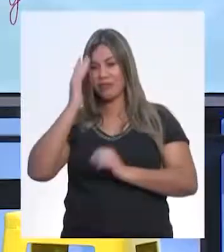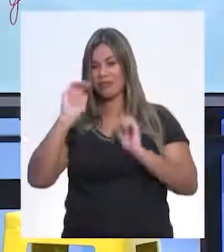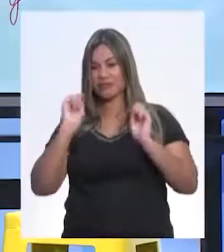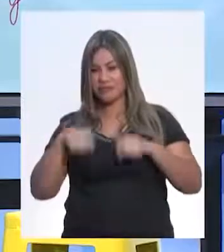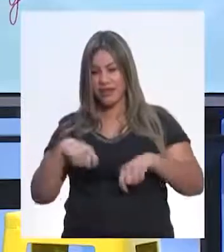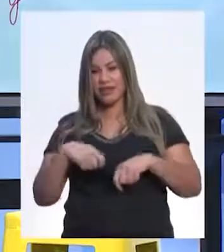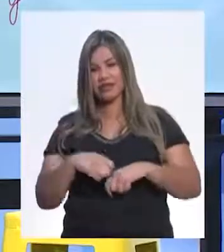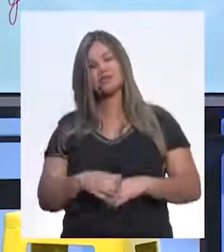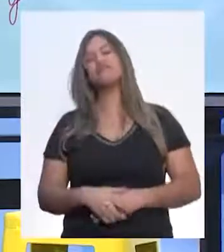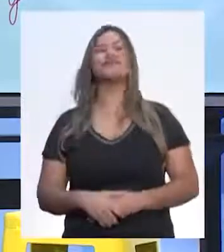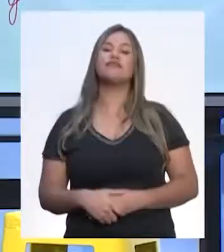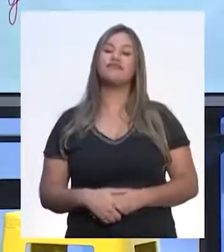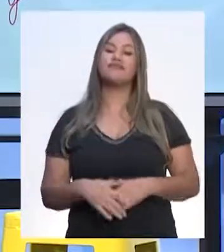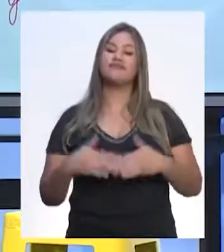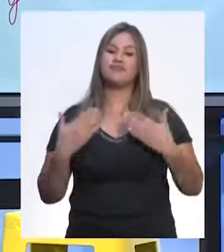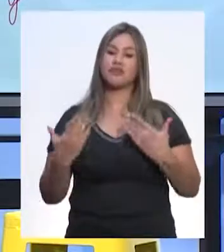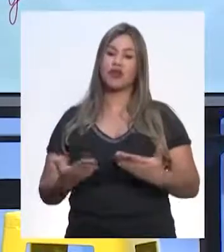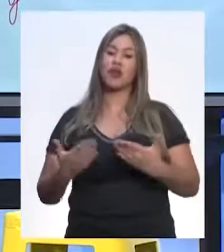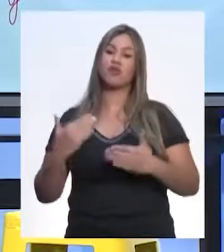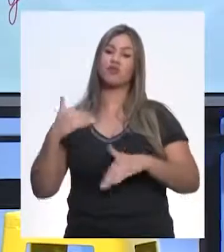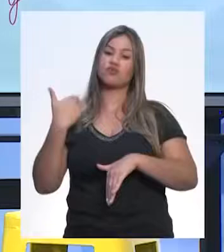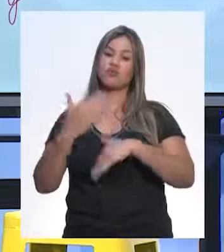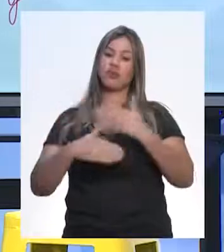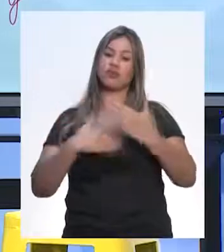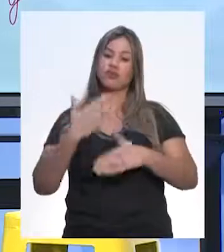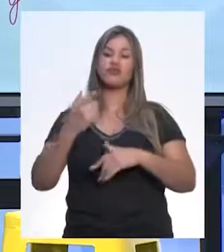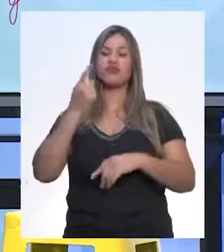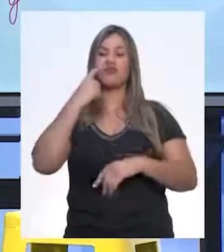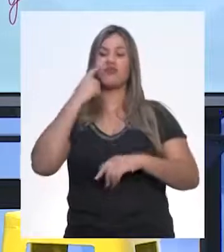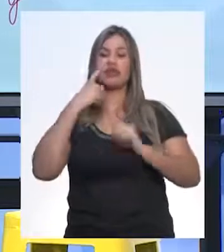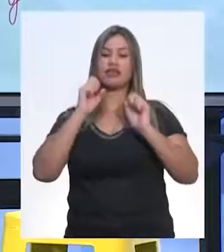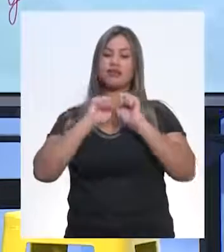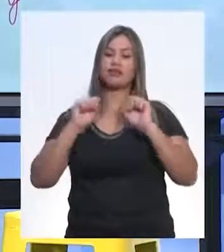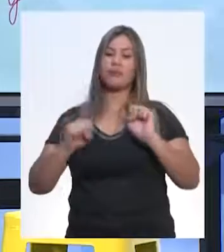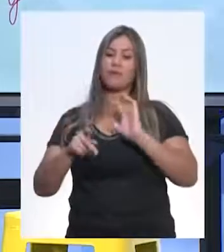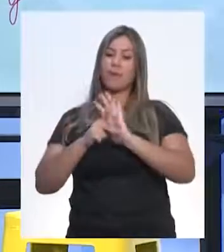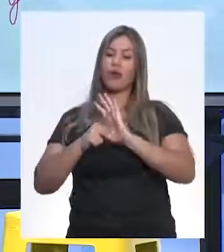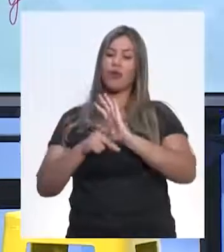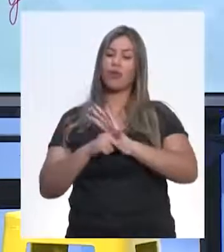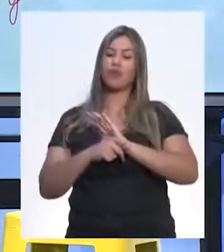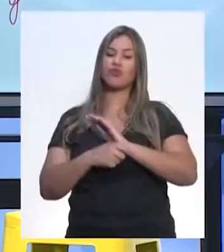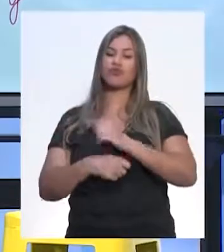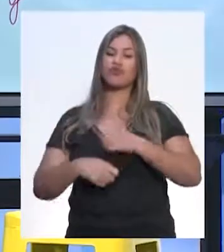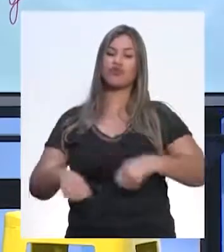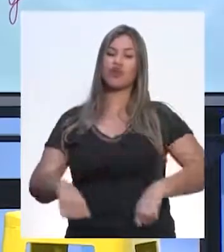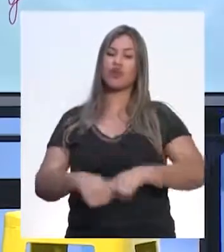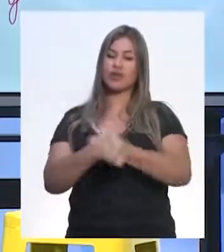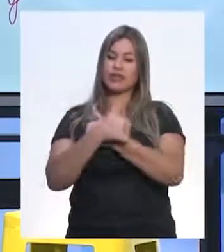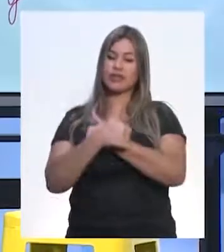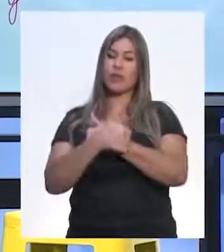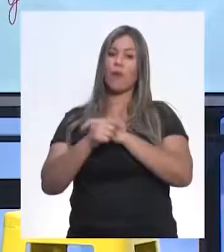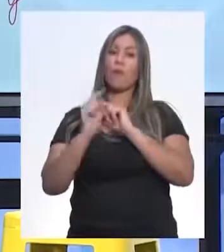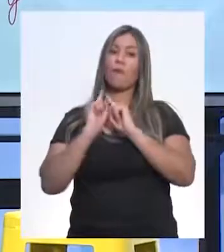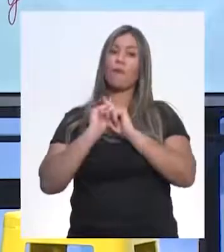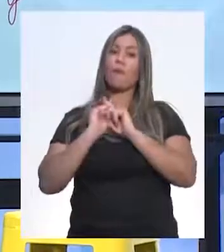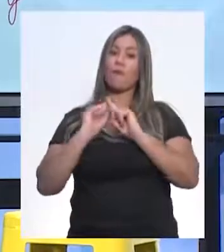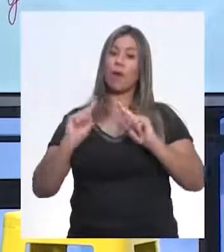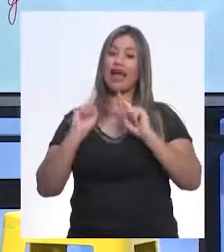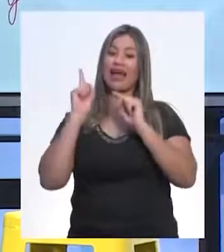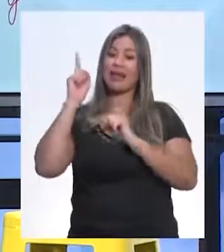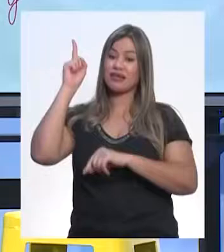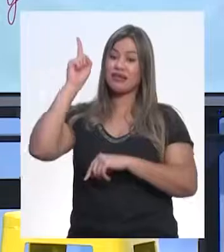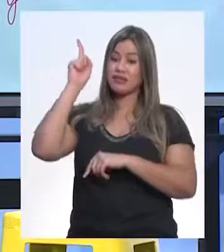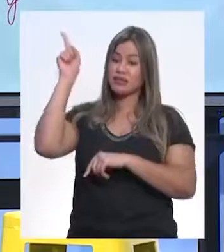nós vamos trabalhar com sistemas de equações, correto? Mas a equação, na forma como ela